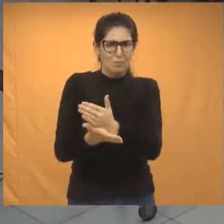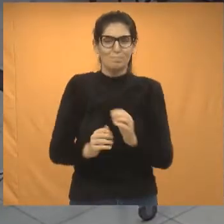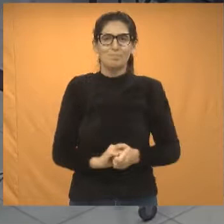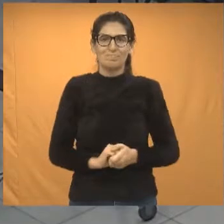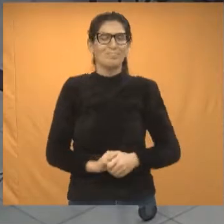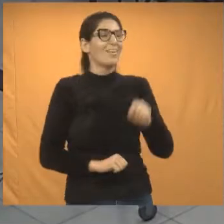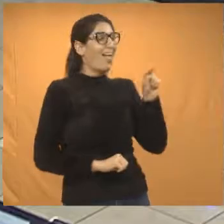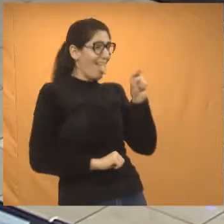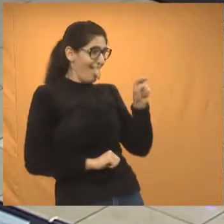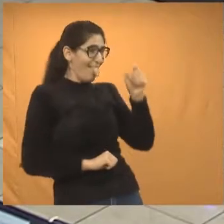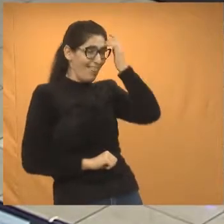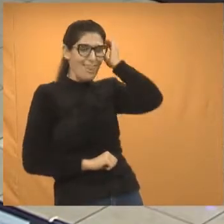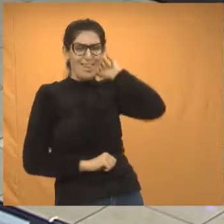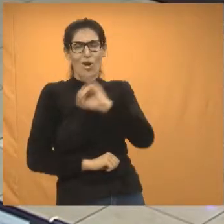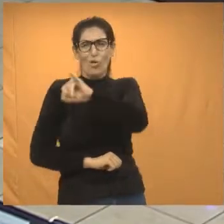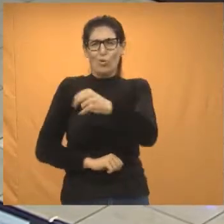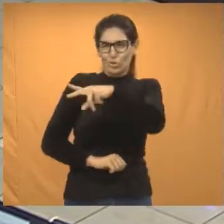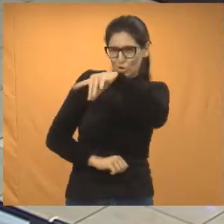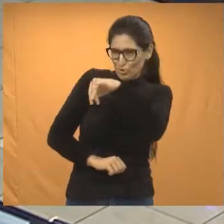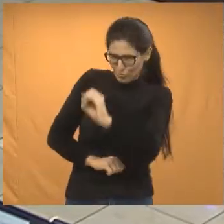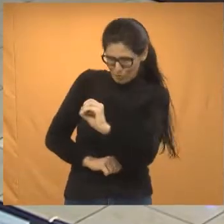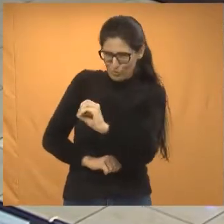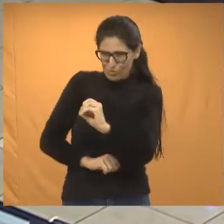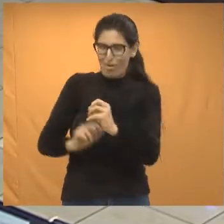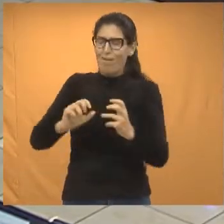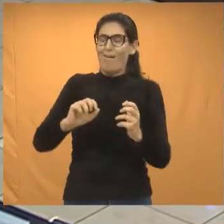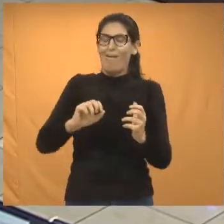padrinho de casamento. Não é Júlio, padrinho Júlio.